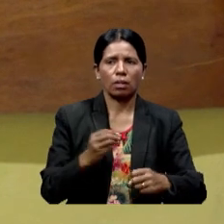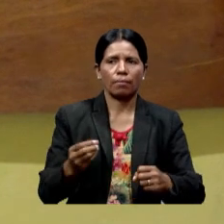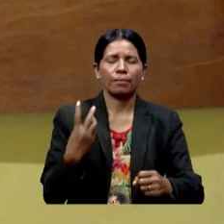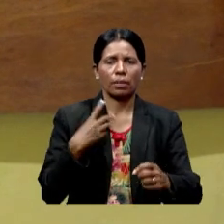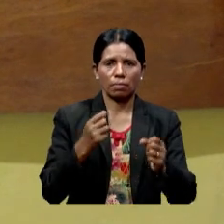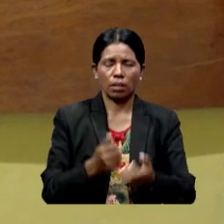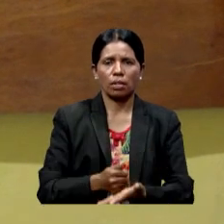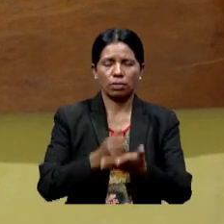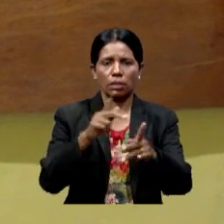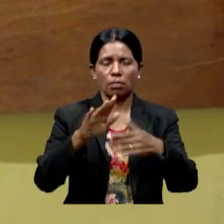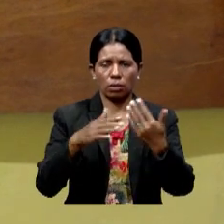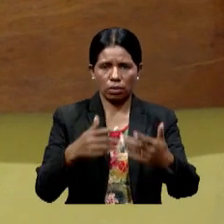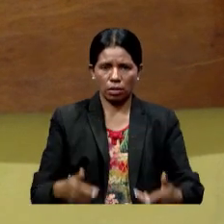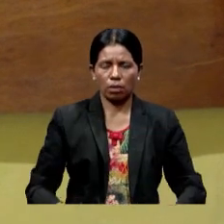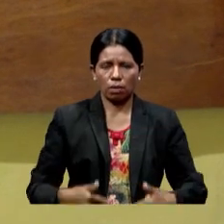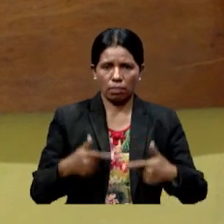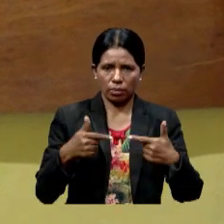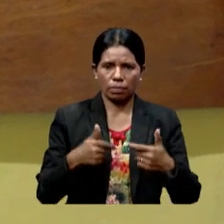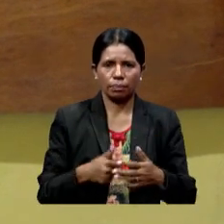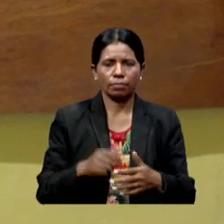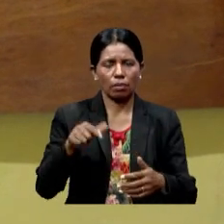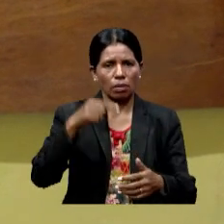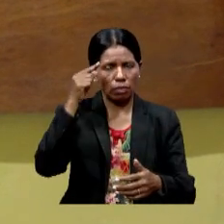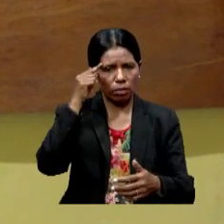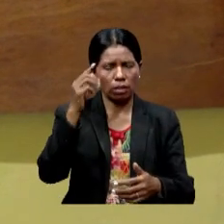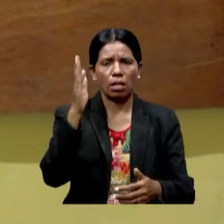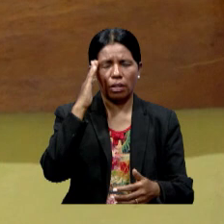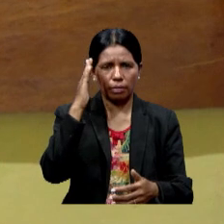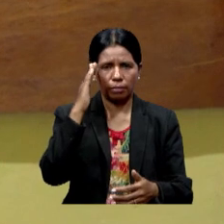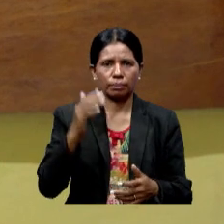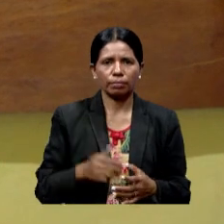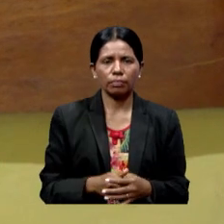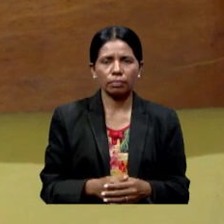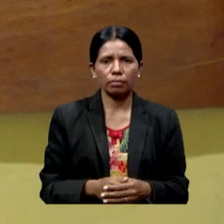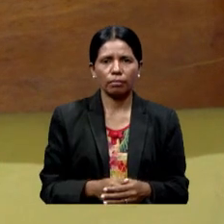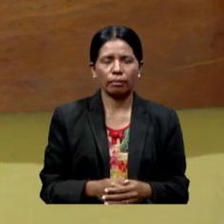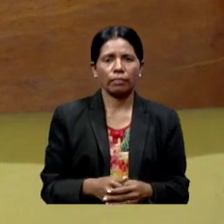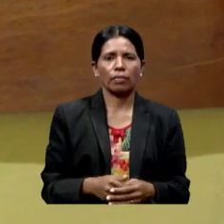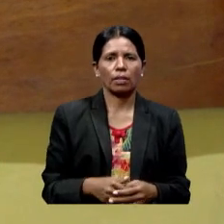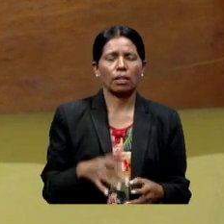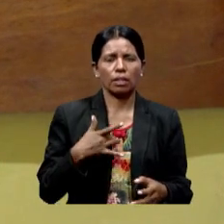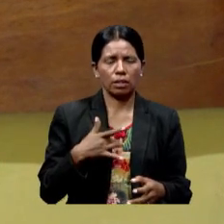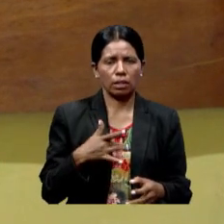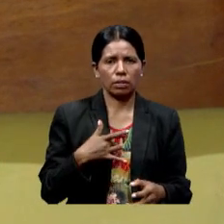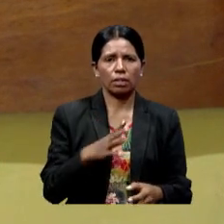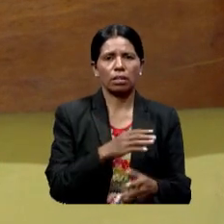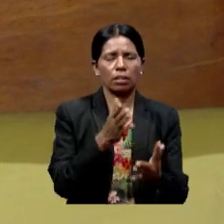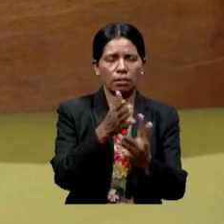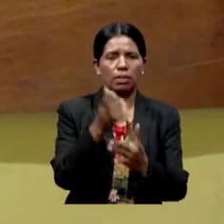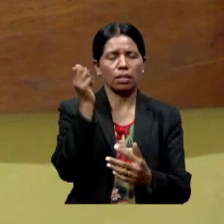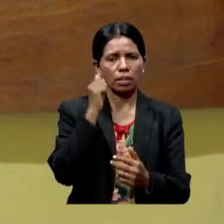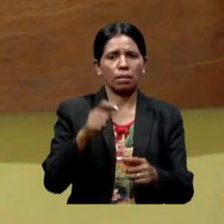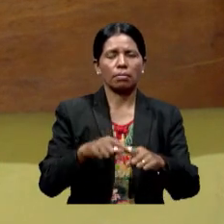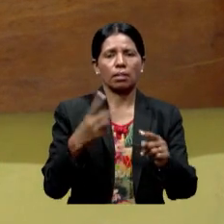bela ajuda povo ne moris nebe governo ni hanoi ne ansi liu ga ambisaun liu mes